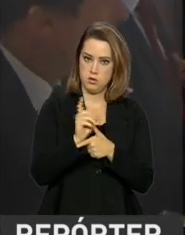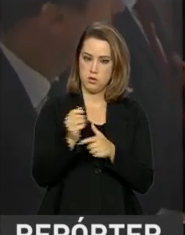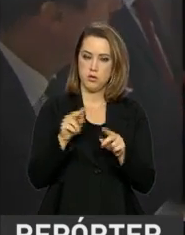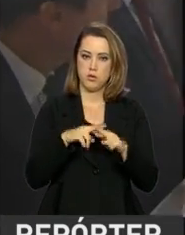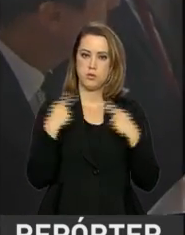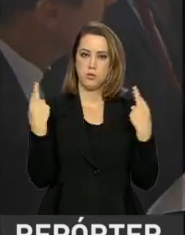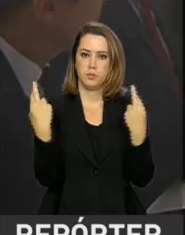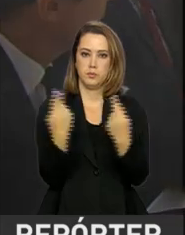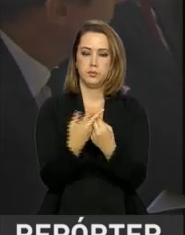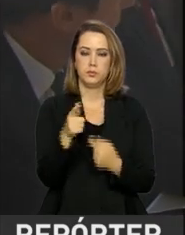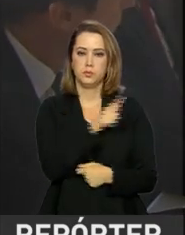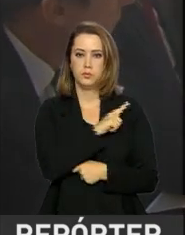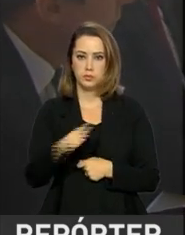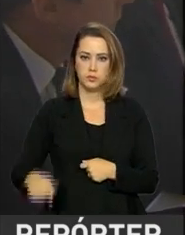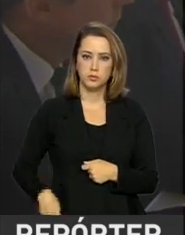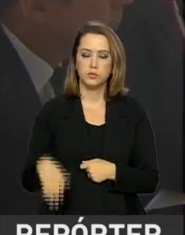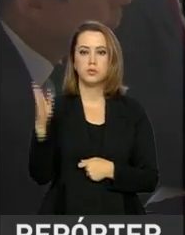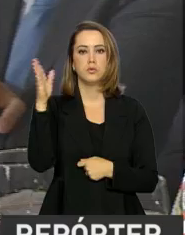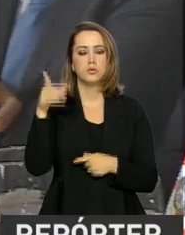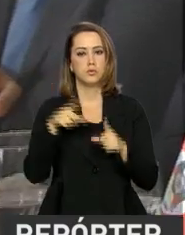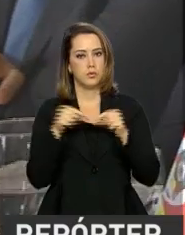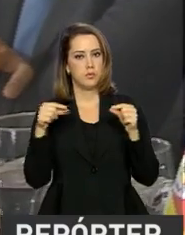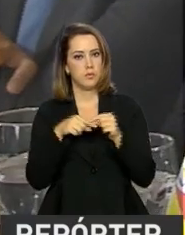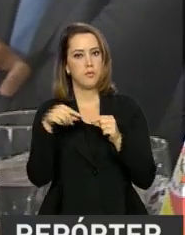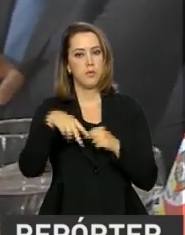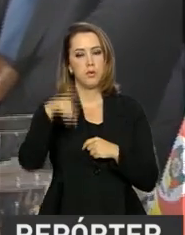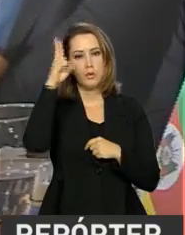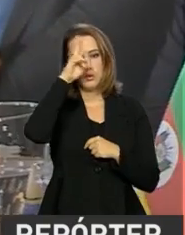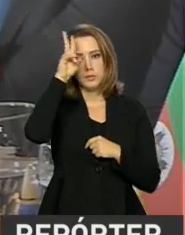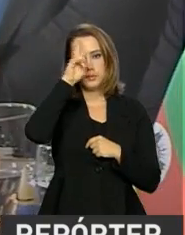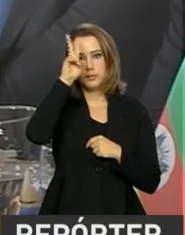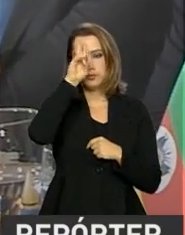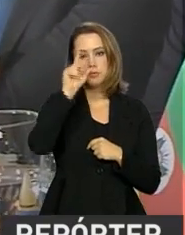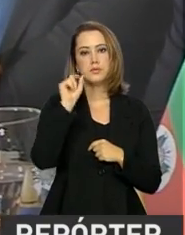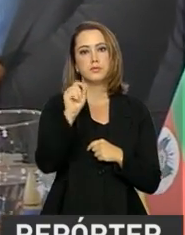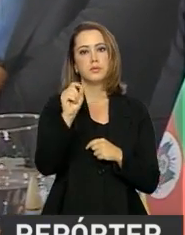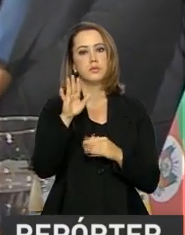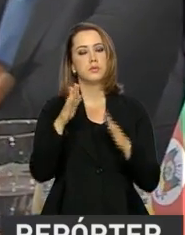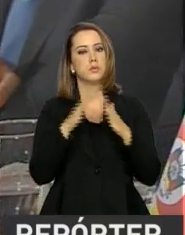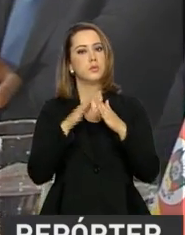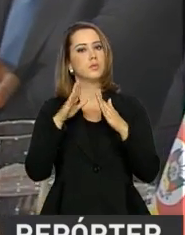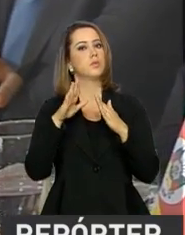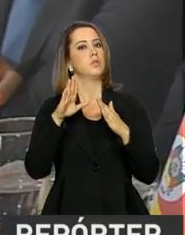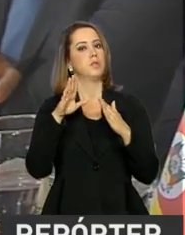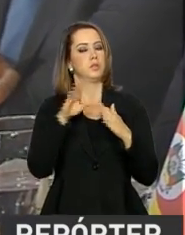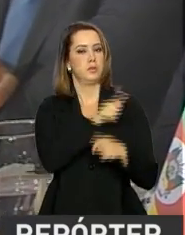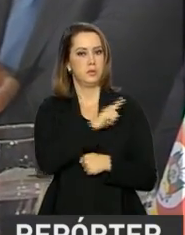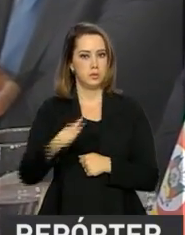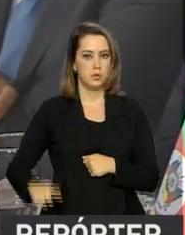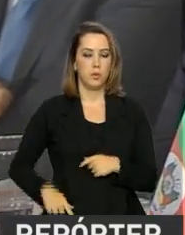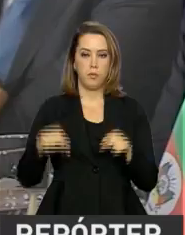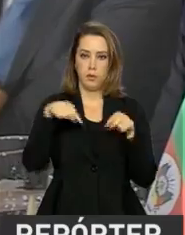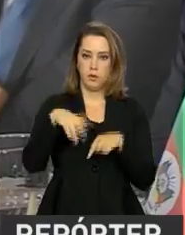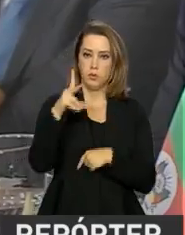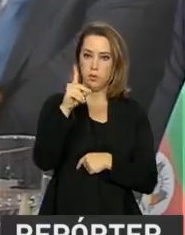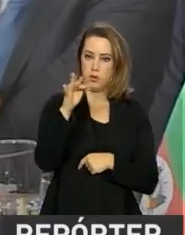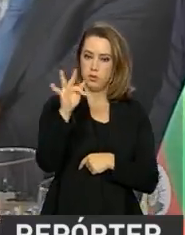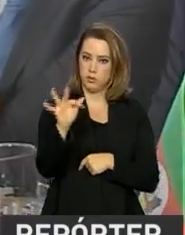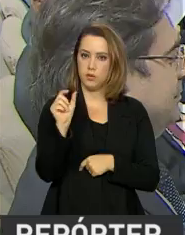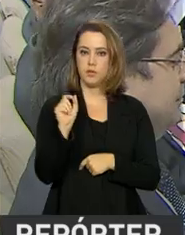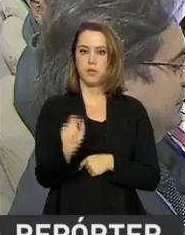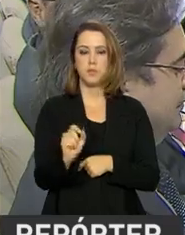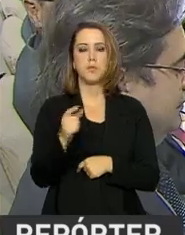os governadores em Brasília nesta segunda-feira pela manhã o encontro foi na residência oficial do governador do Distrito Federal Rodrigo